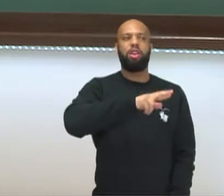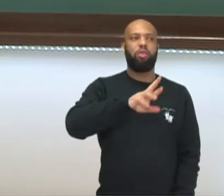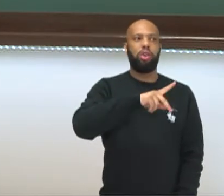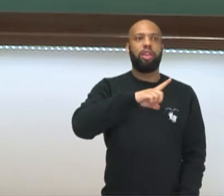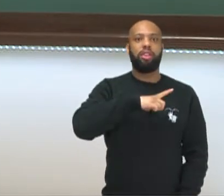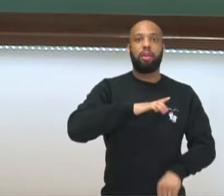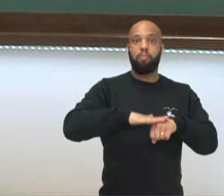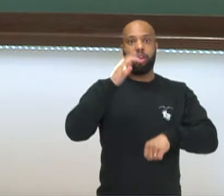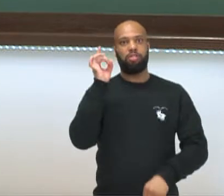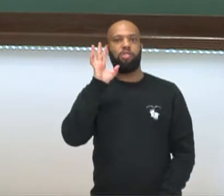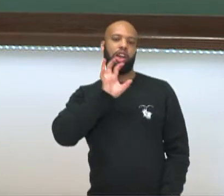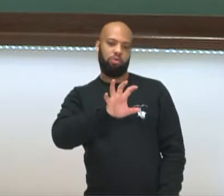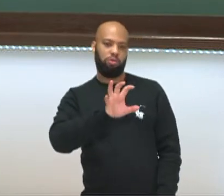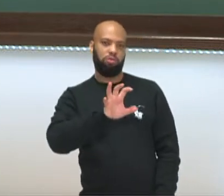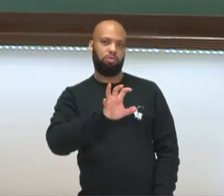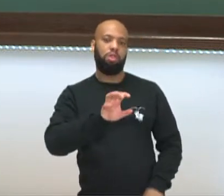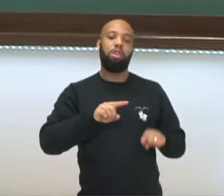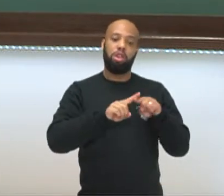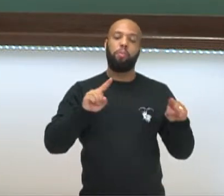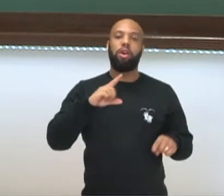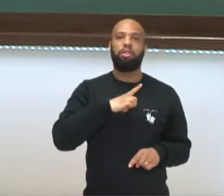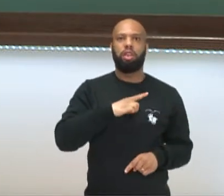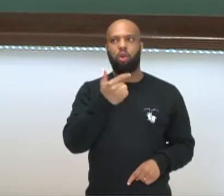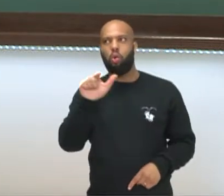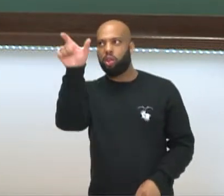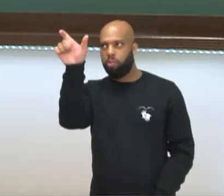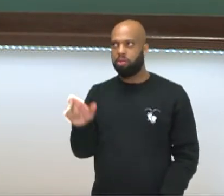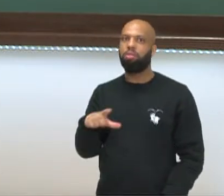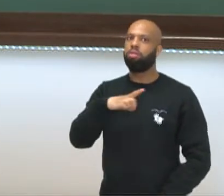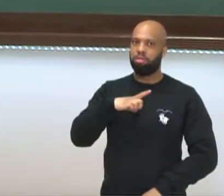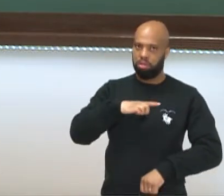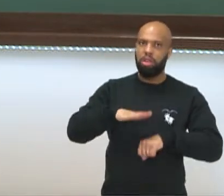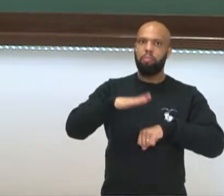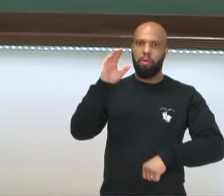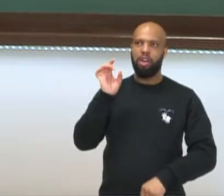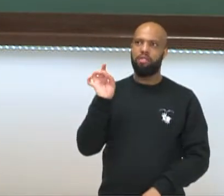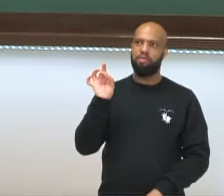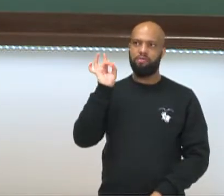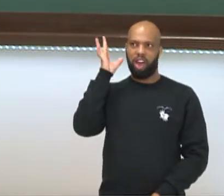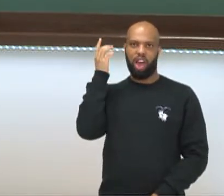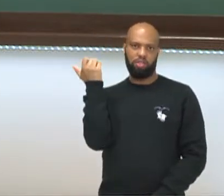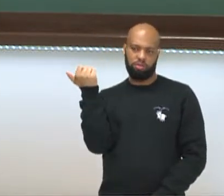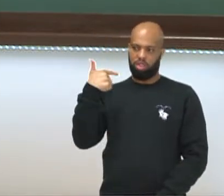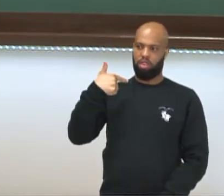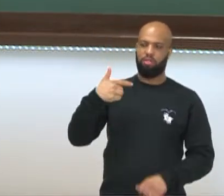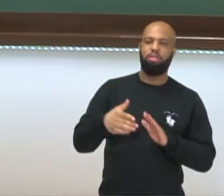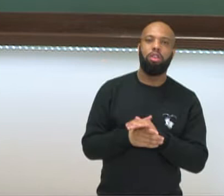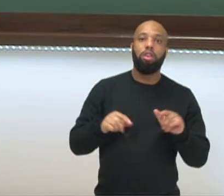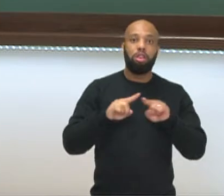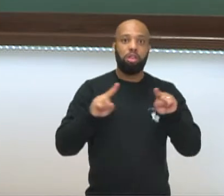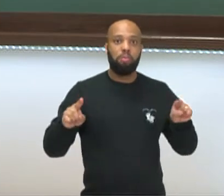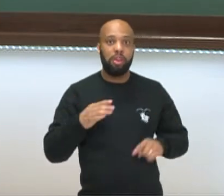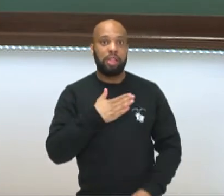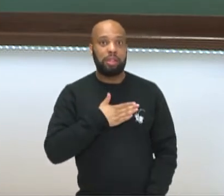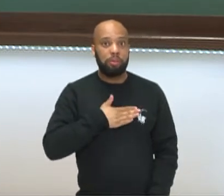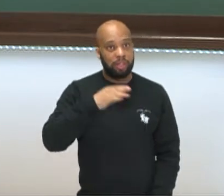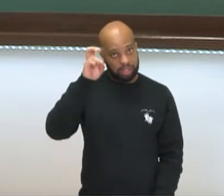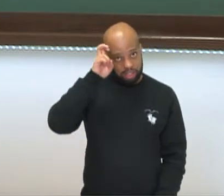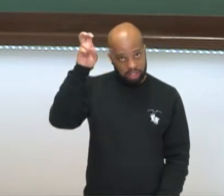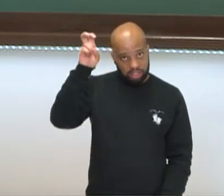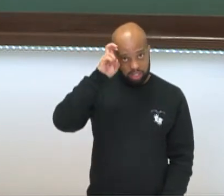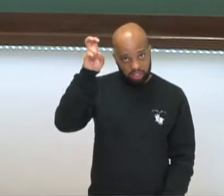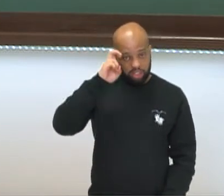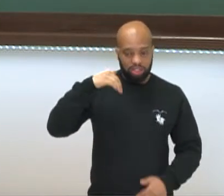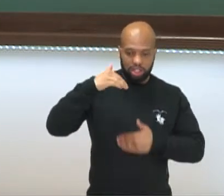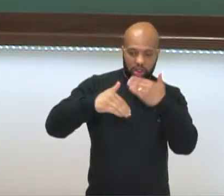mais facilidade com isso. Mas existem pessoas que têm muito mais facilidade do que eu. Mas a minha inteligência